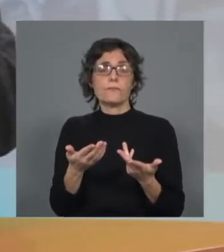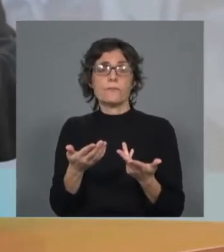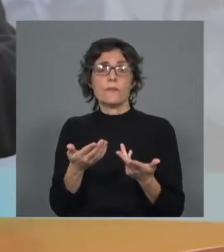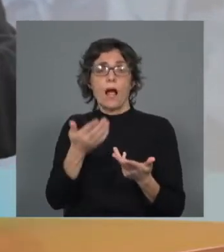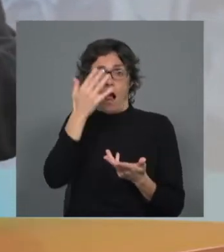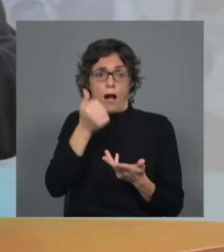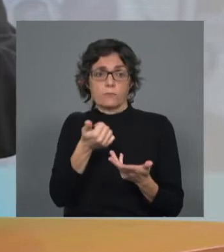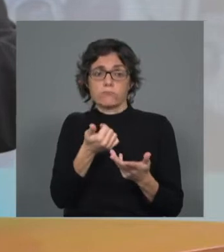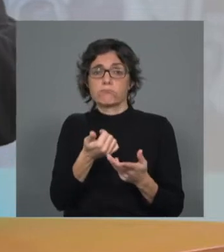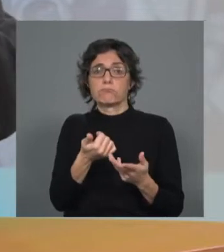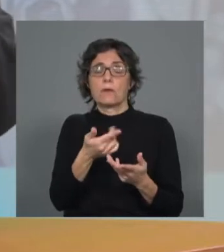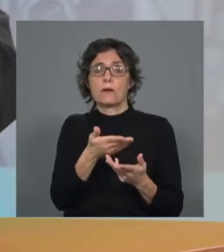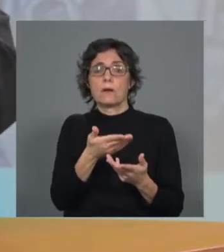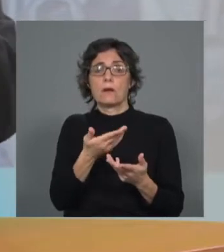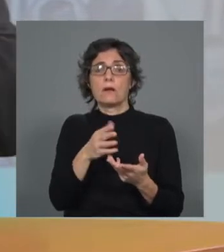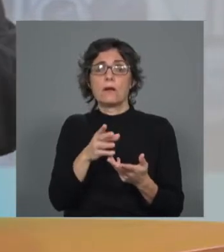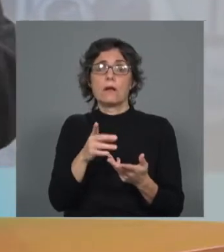Portanto, também